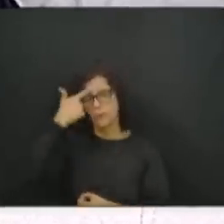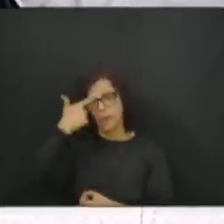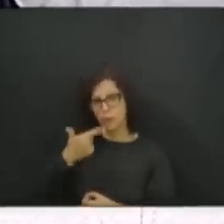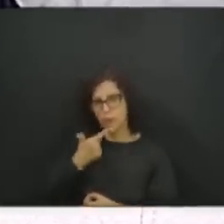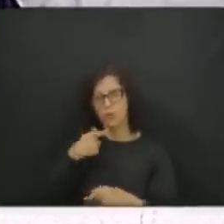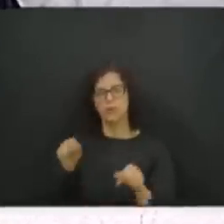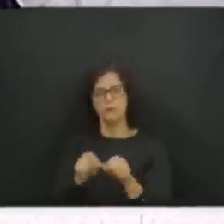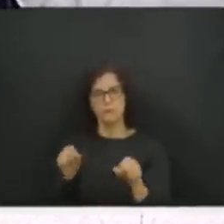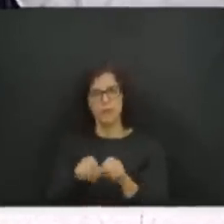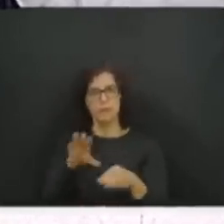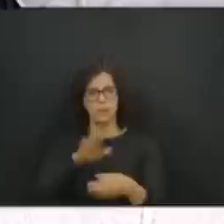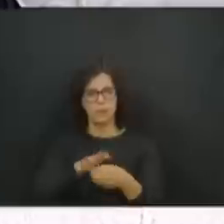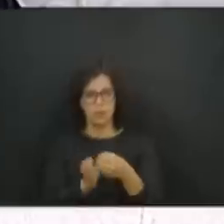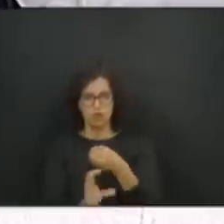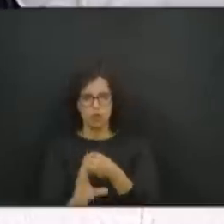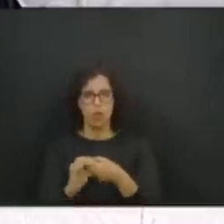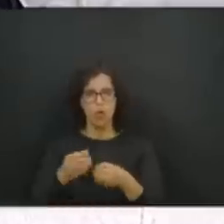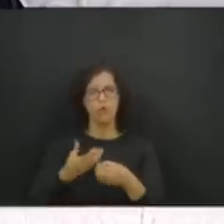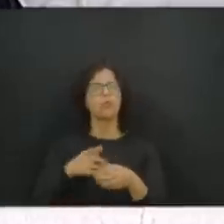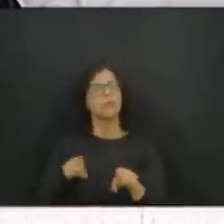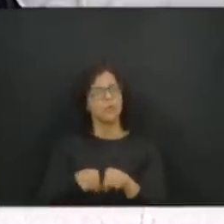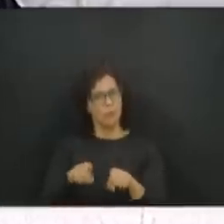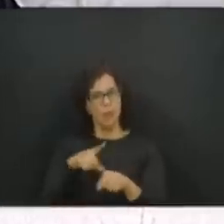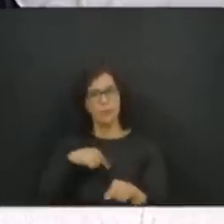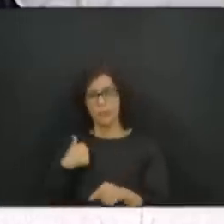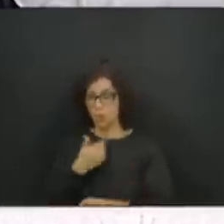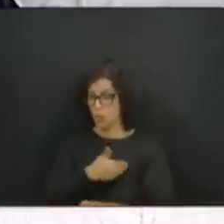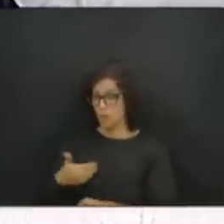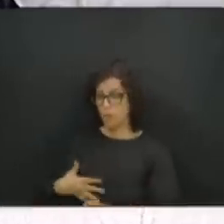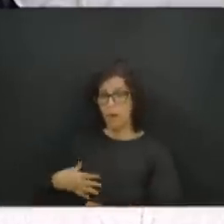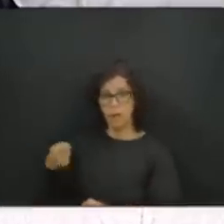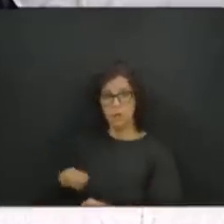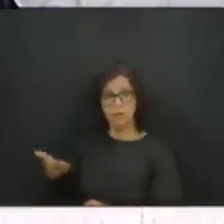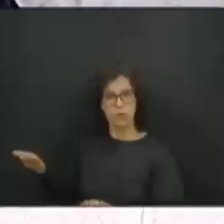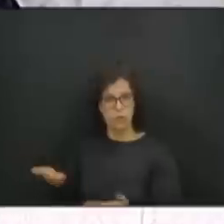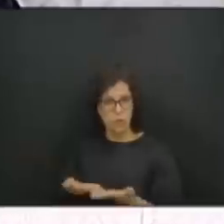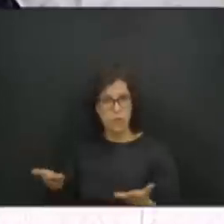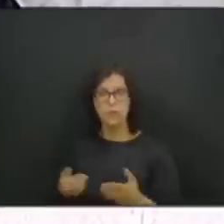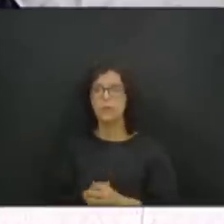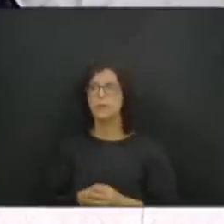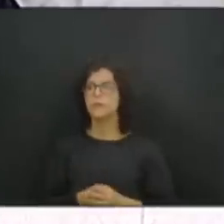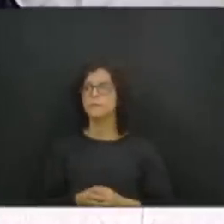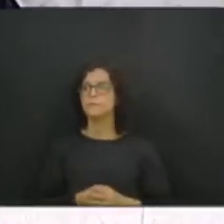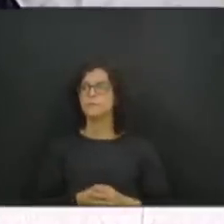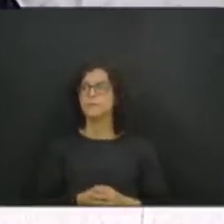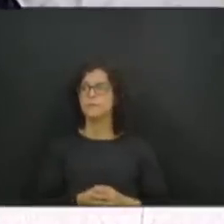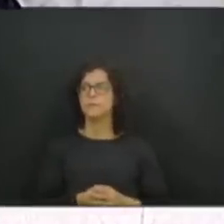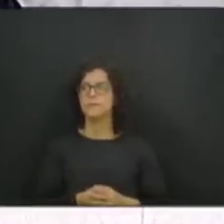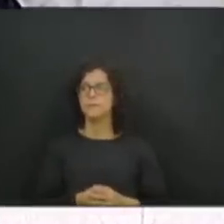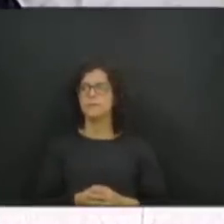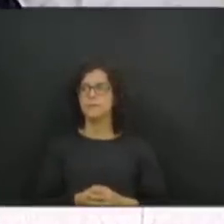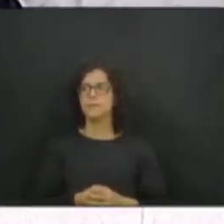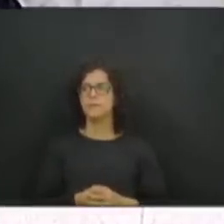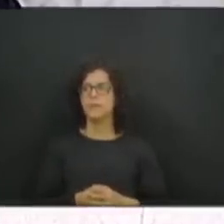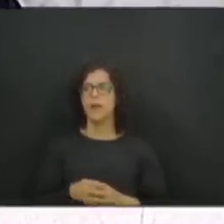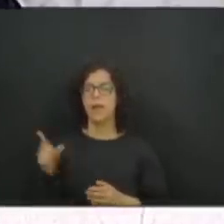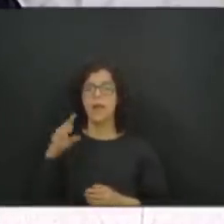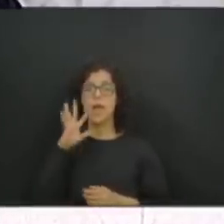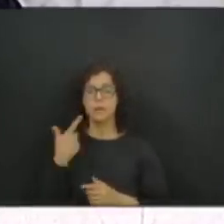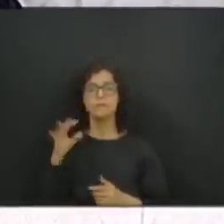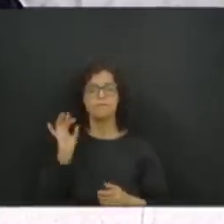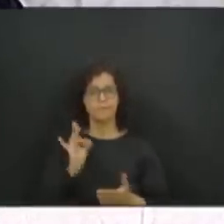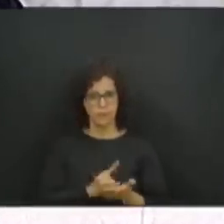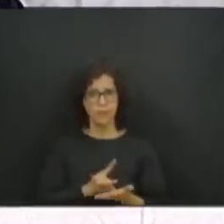investir em saneamento eu digo assim é uma sequência de fato de o governador do Estado rating Júnior tá ele ele